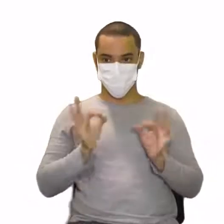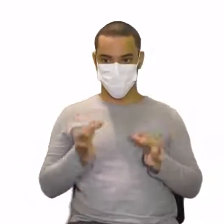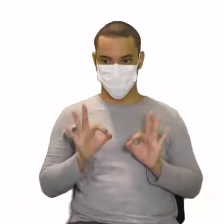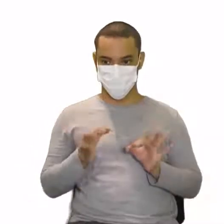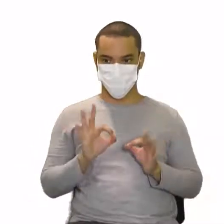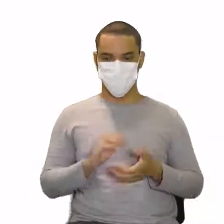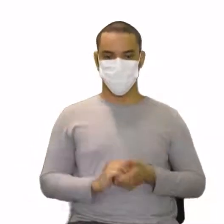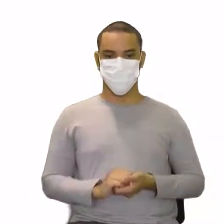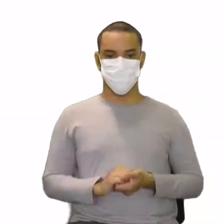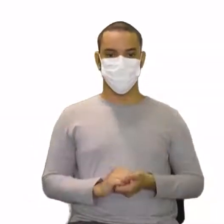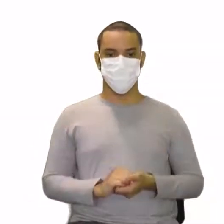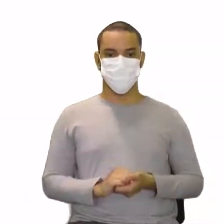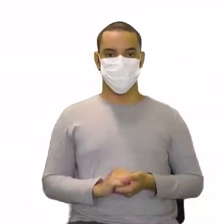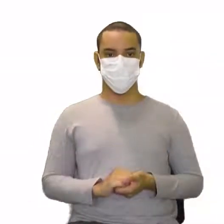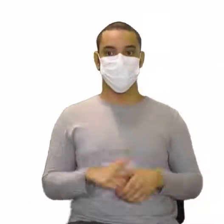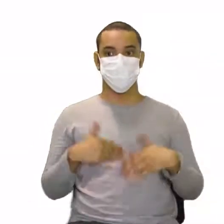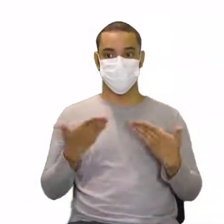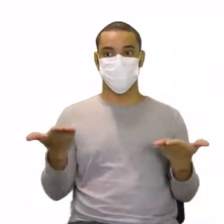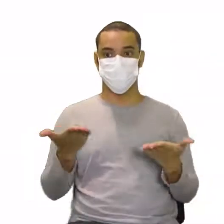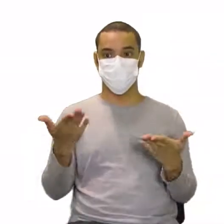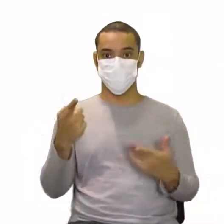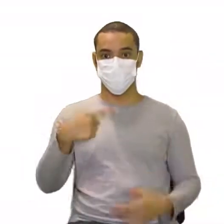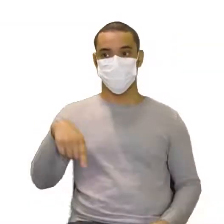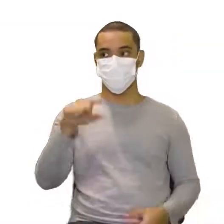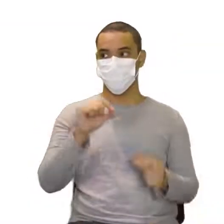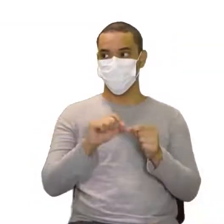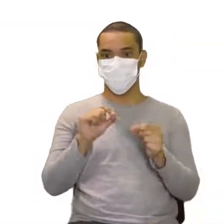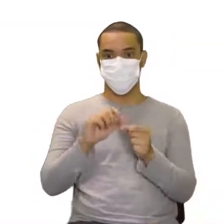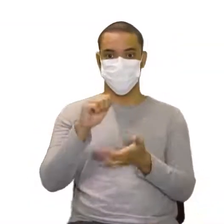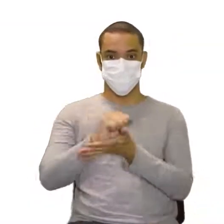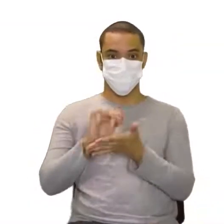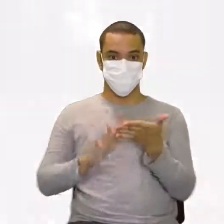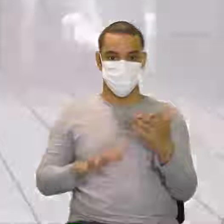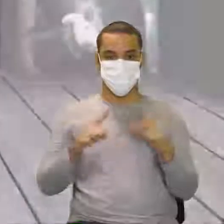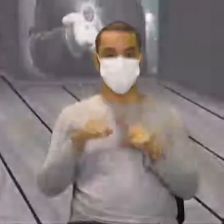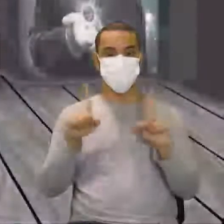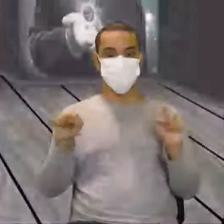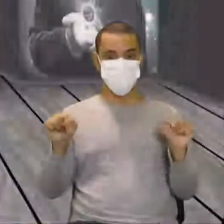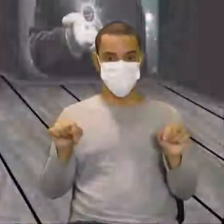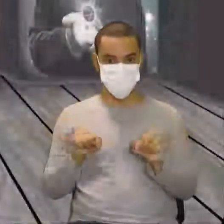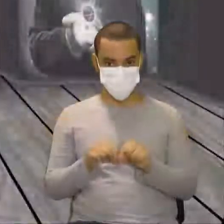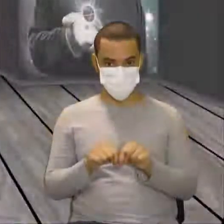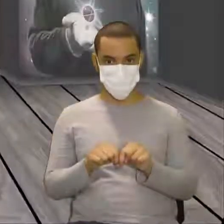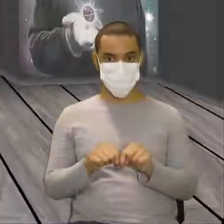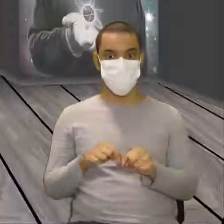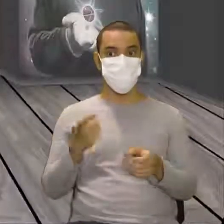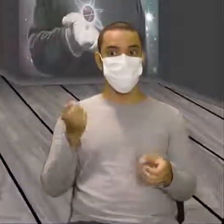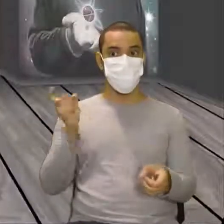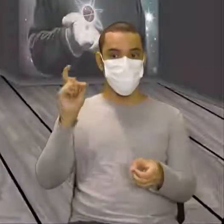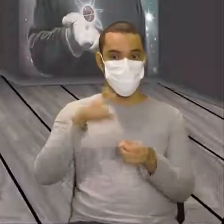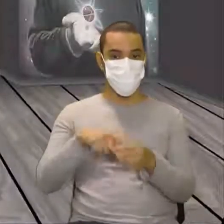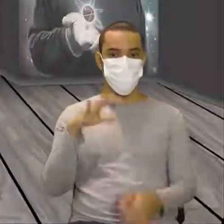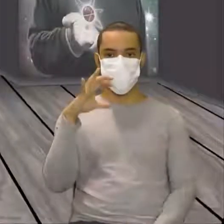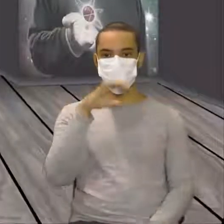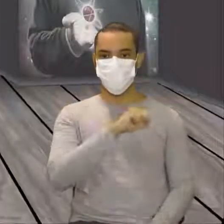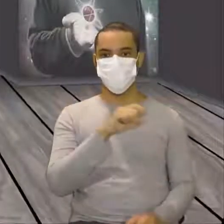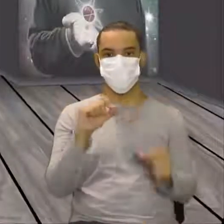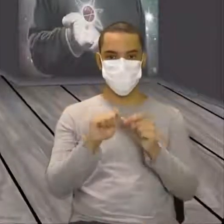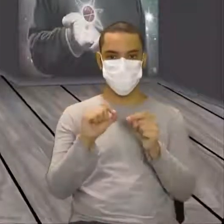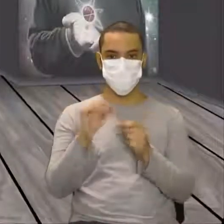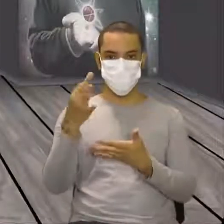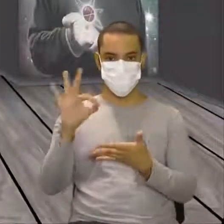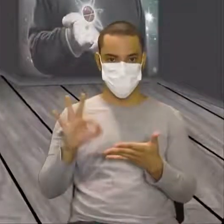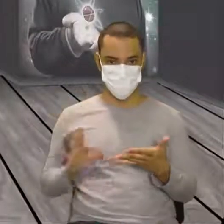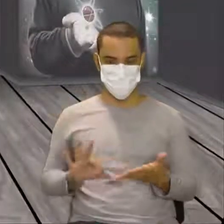Beleza? Então agora vocês vão lá para a atividade de sala, né, gente? Então daqui a pouquinho nós voltamos corrigindo.